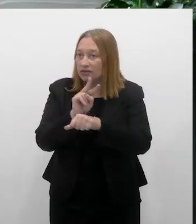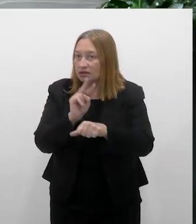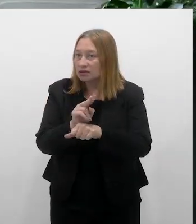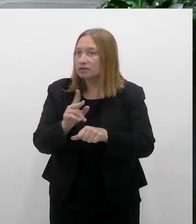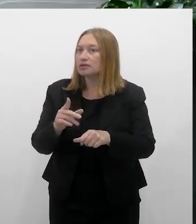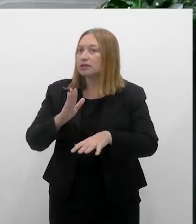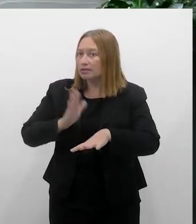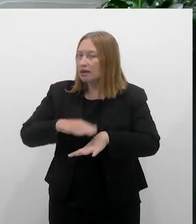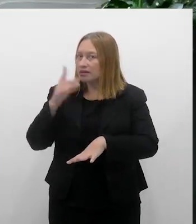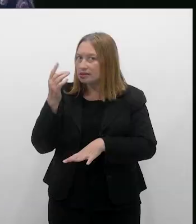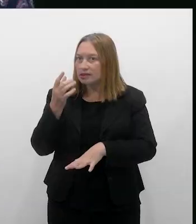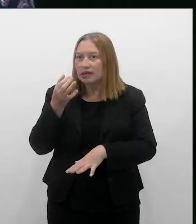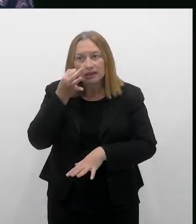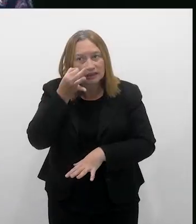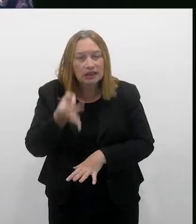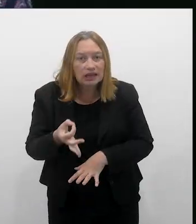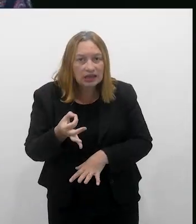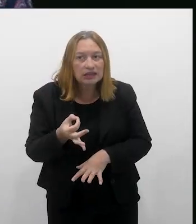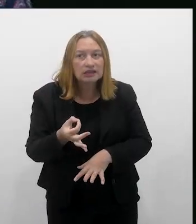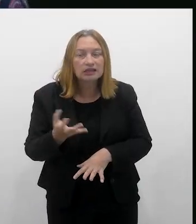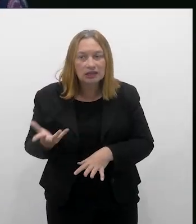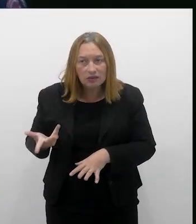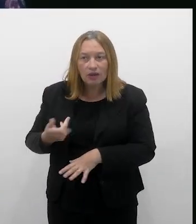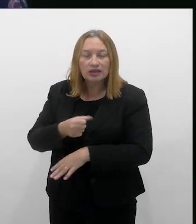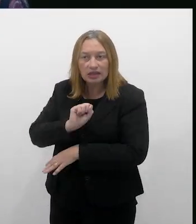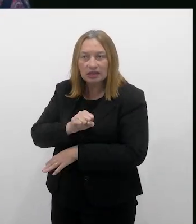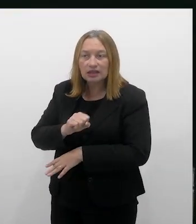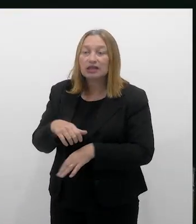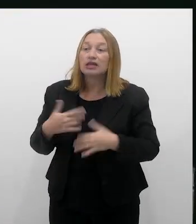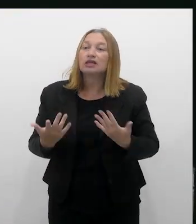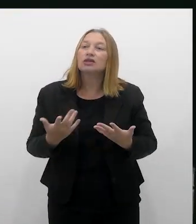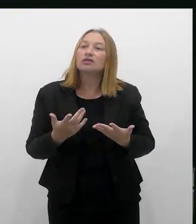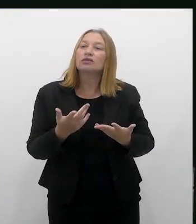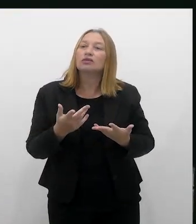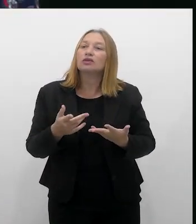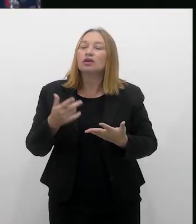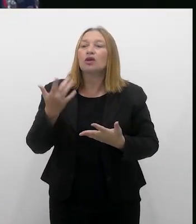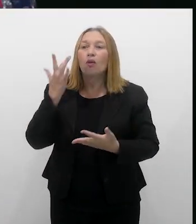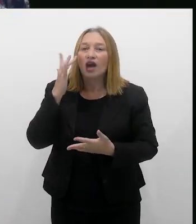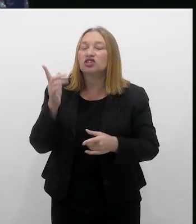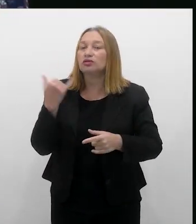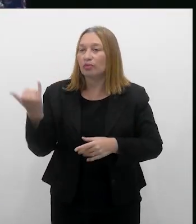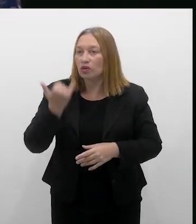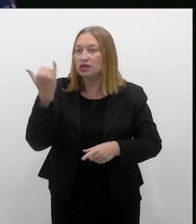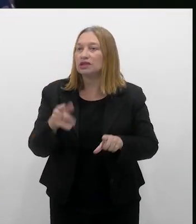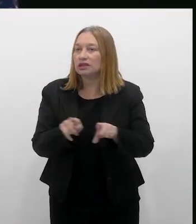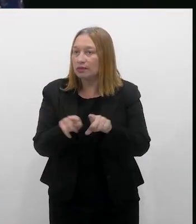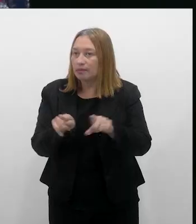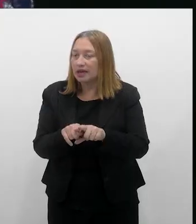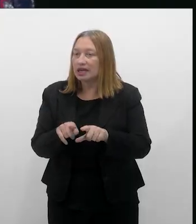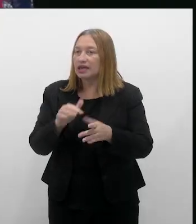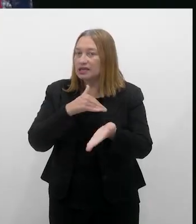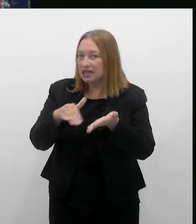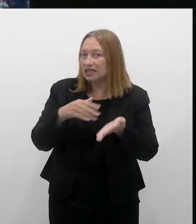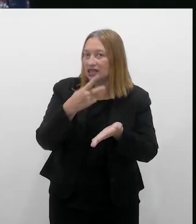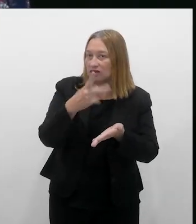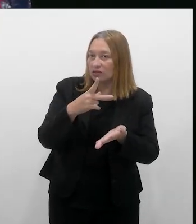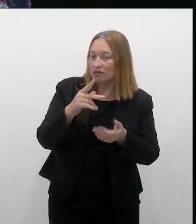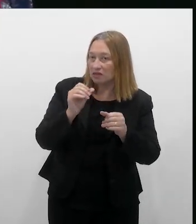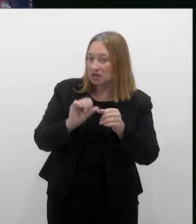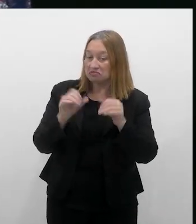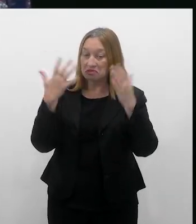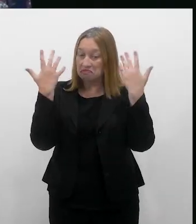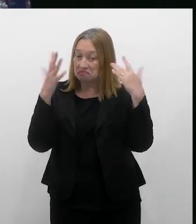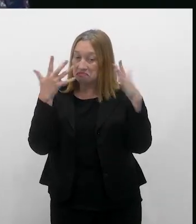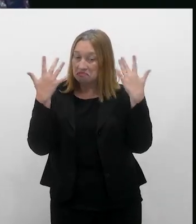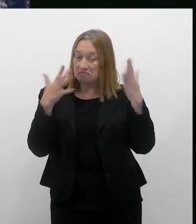falar, porque para supervisionar também deve ser muito mais interessante, muito mais eficiente, né? E uma das questões que eu acho que também é muito importante, um ponto que a sua